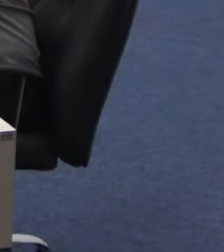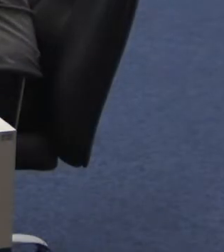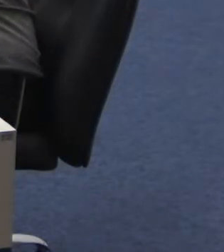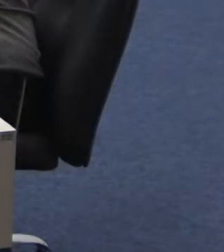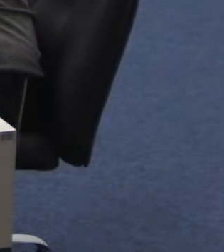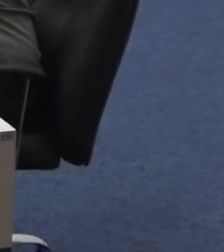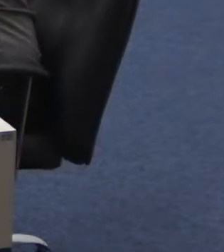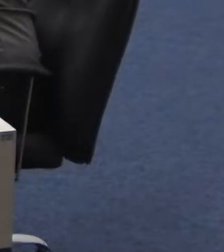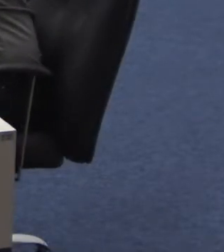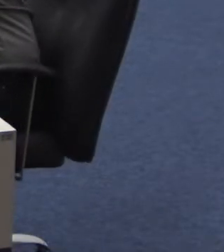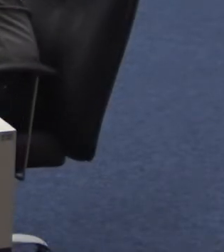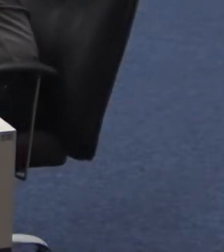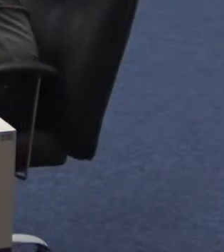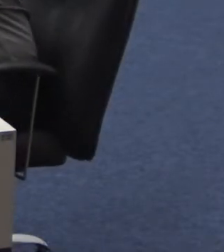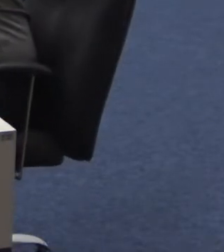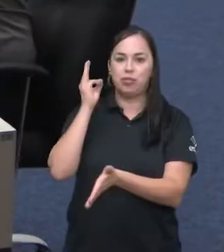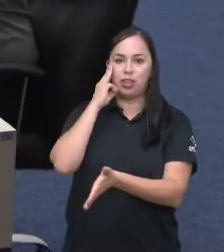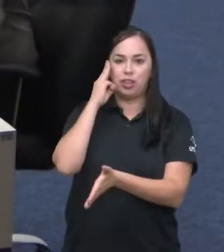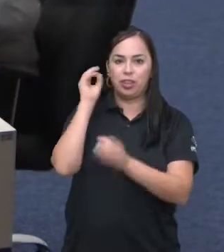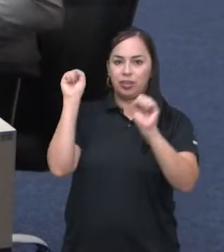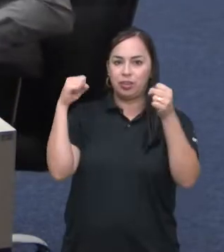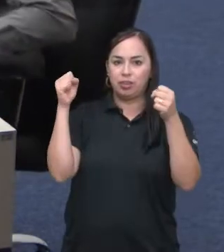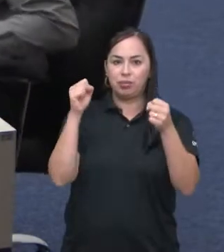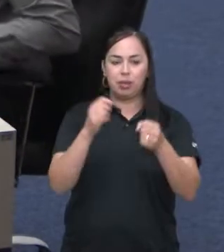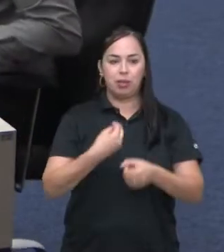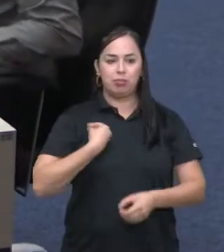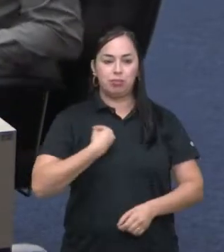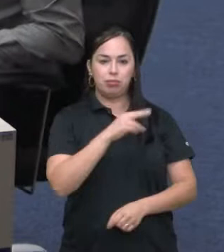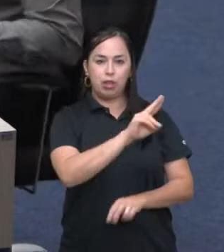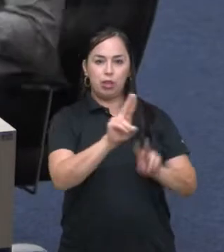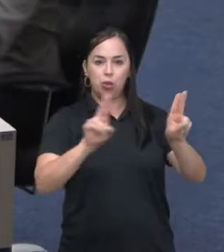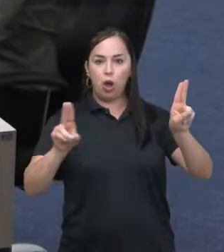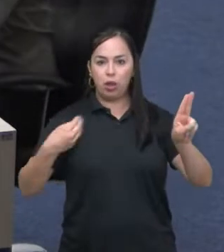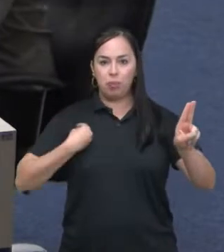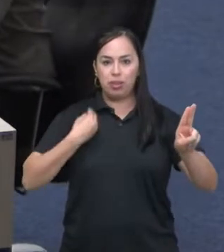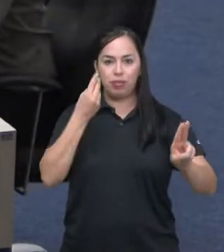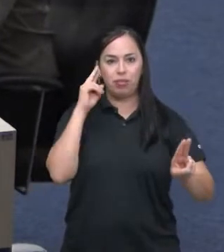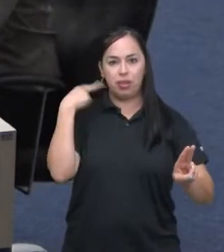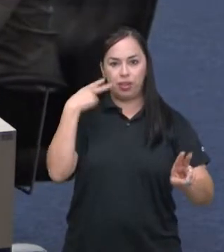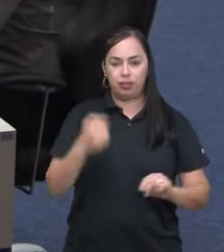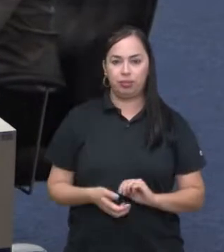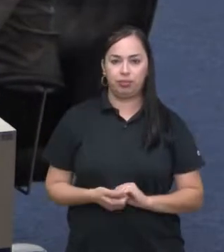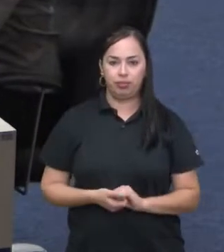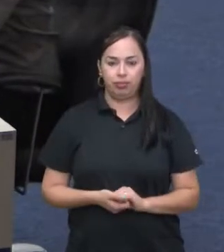Convoco o senhor secretário, vereador Marcão da Academia, para fazer verificação de presença.